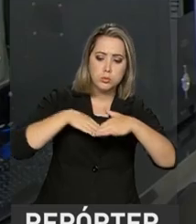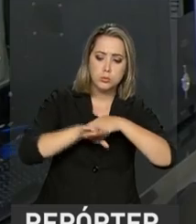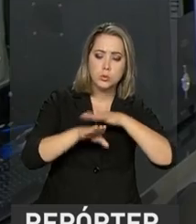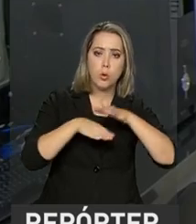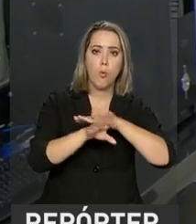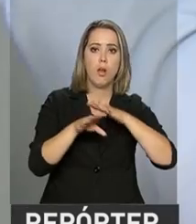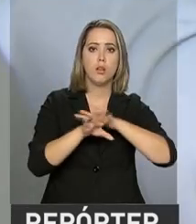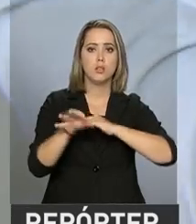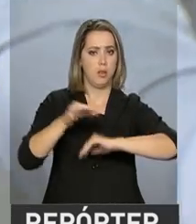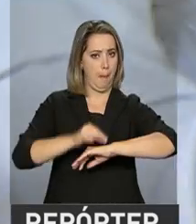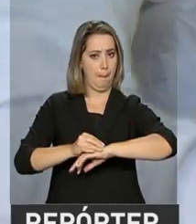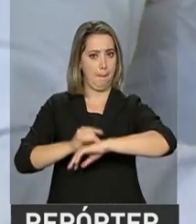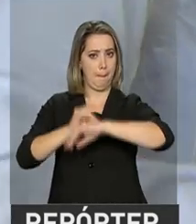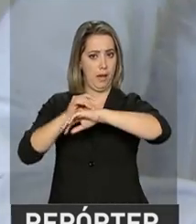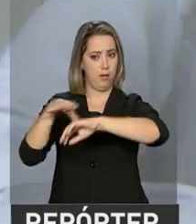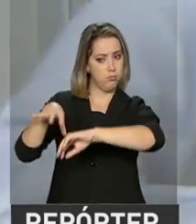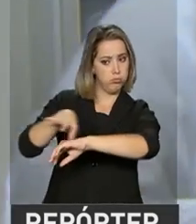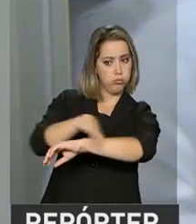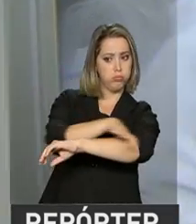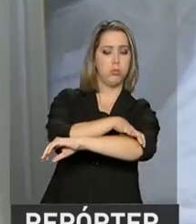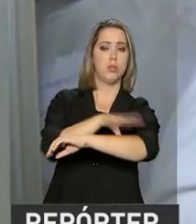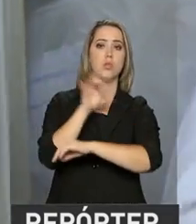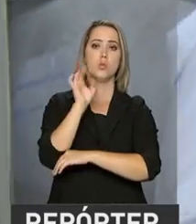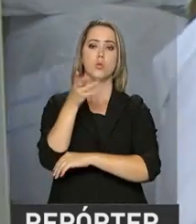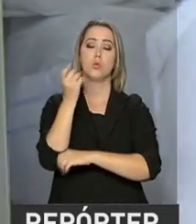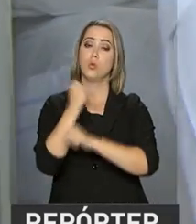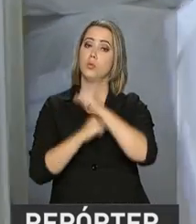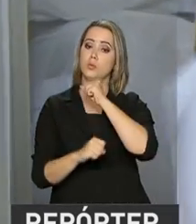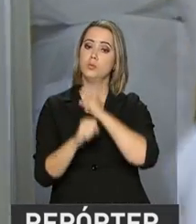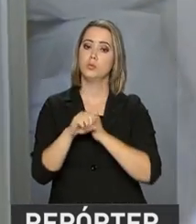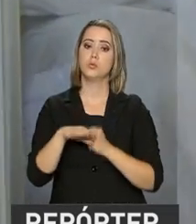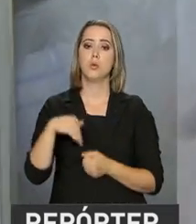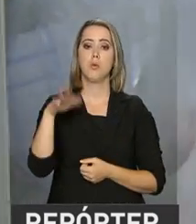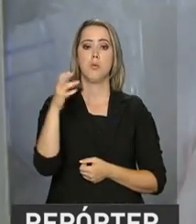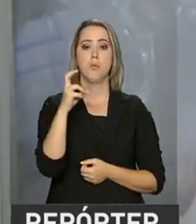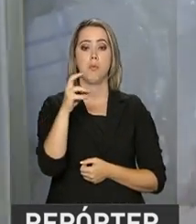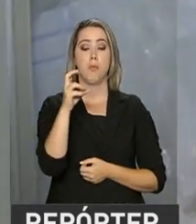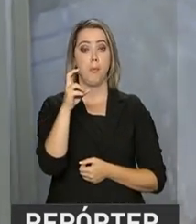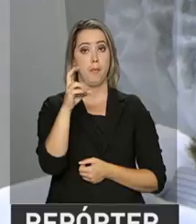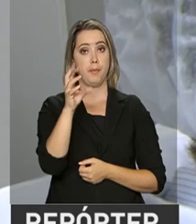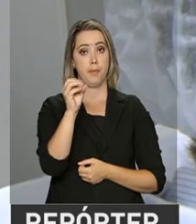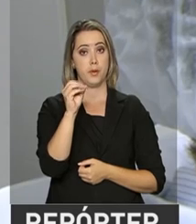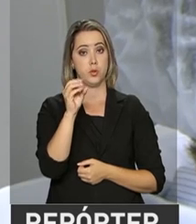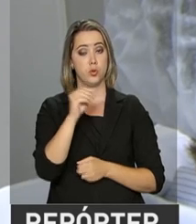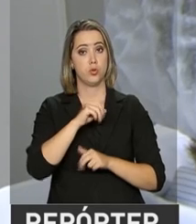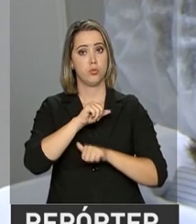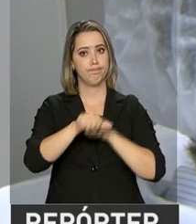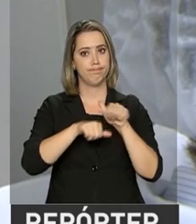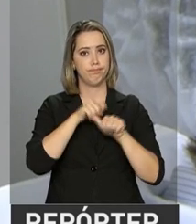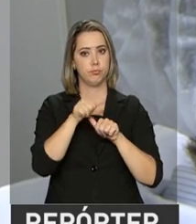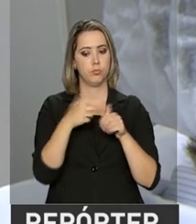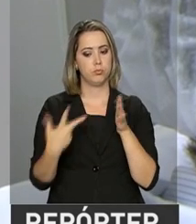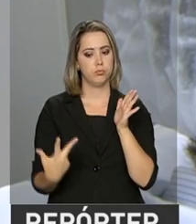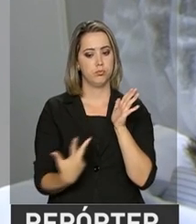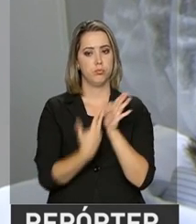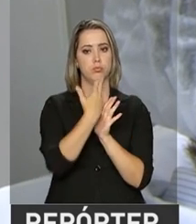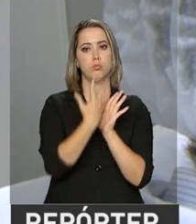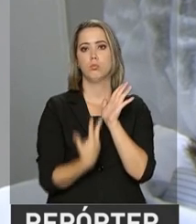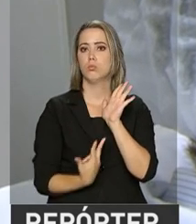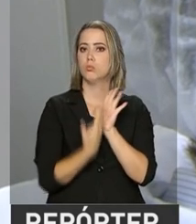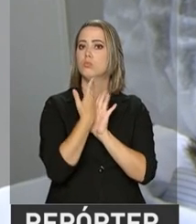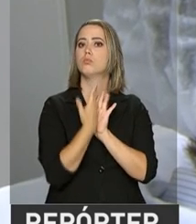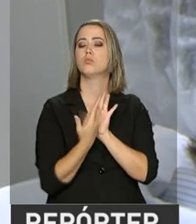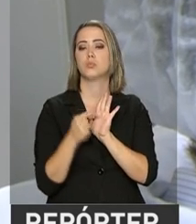lesões ortopédicas, e que realizou só no ano passado mais de 500 transplantes. Resultado de doações, o banco